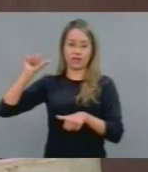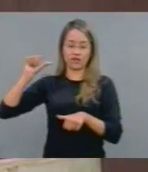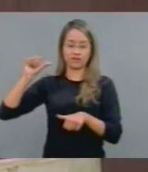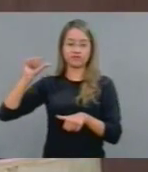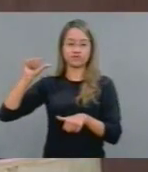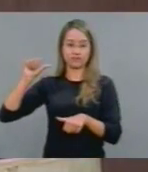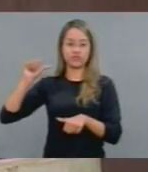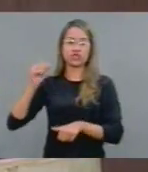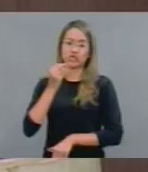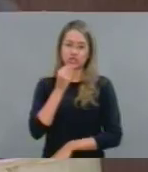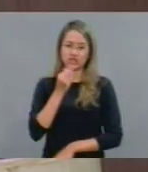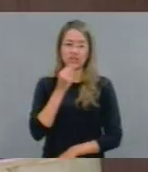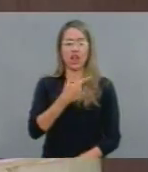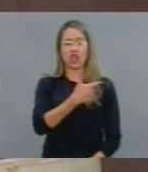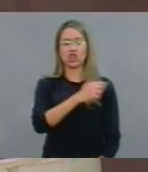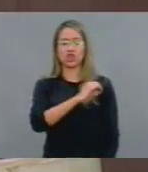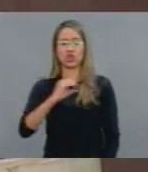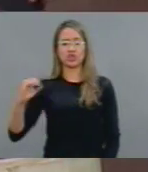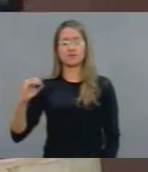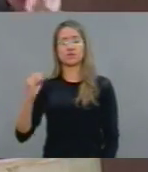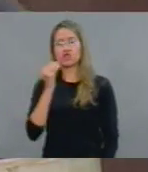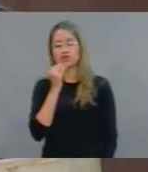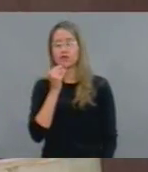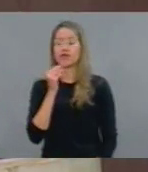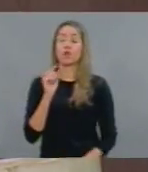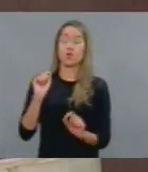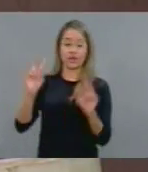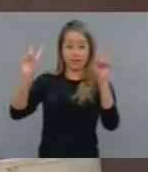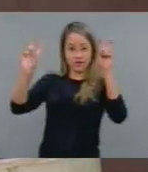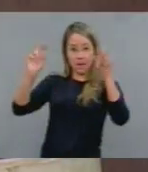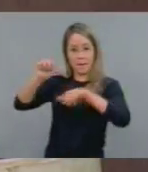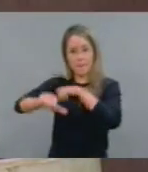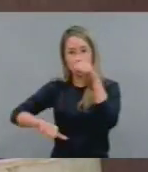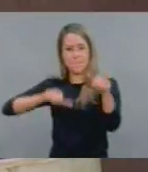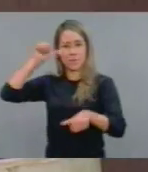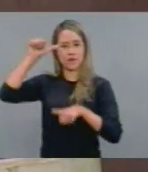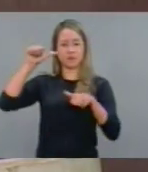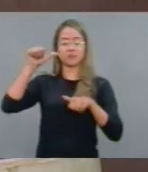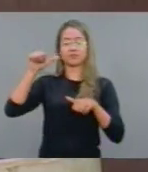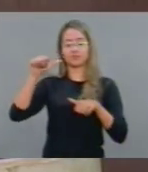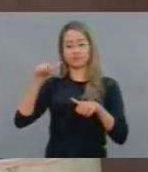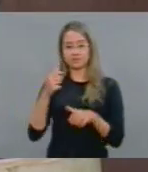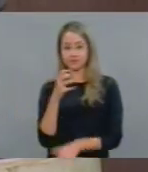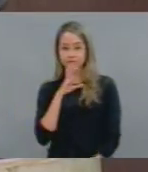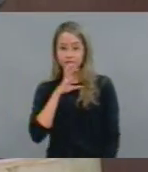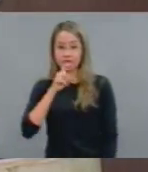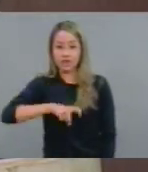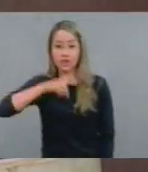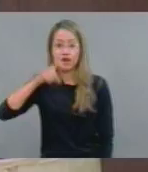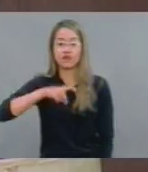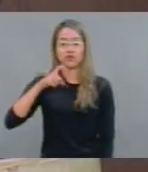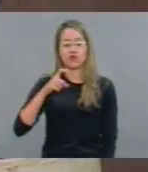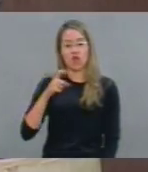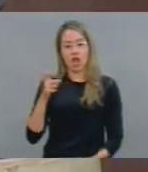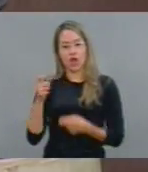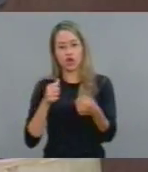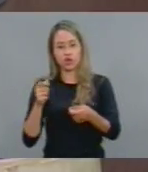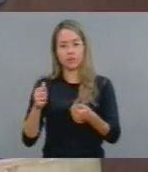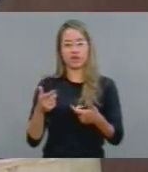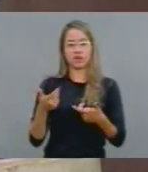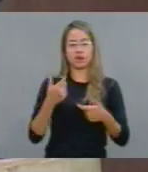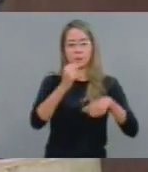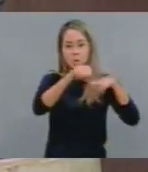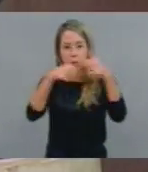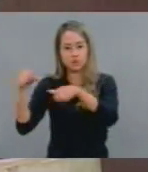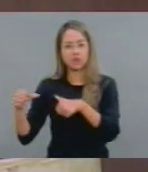princípio dos anos 2000, era a reforma tributária para, sobretudo, fazer com quem, de fato,